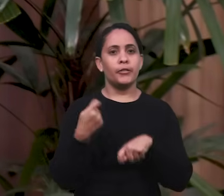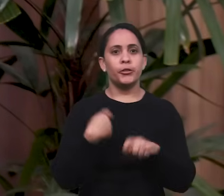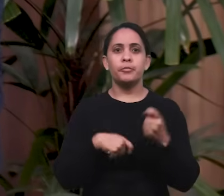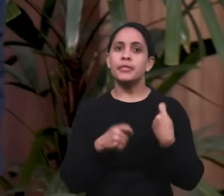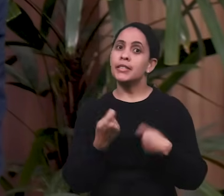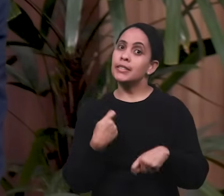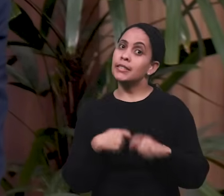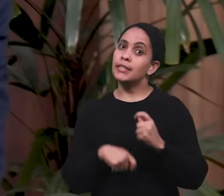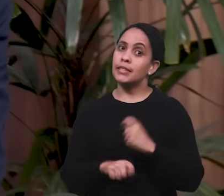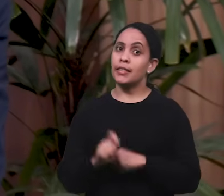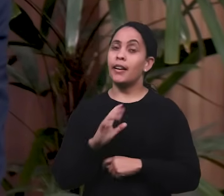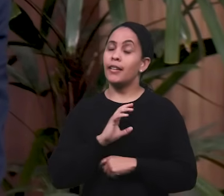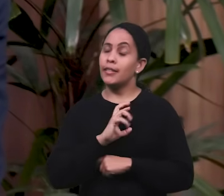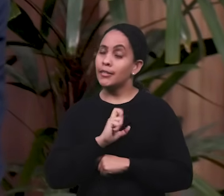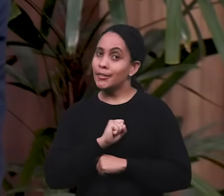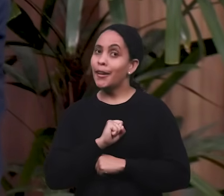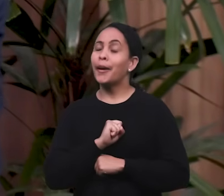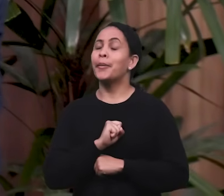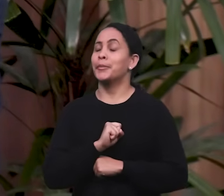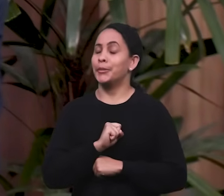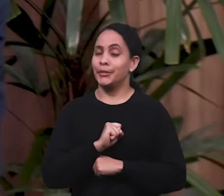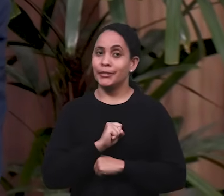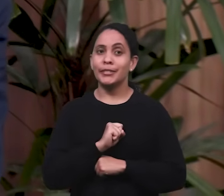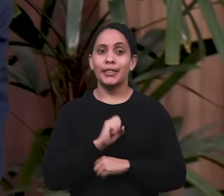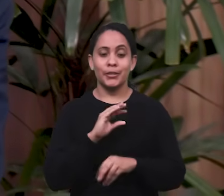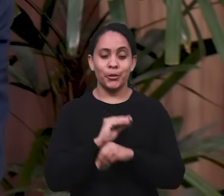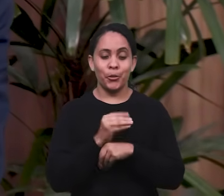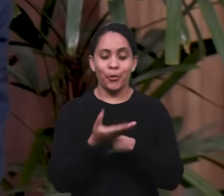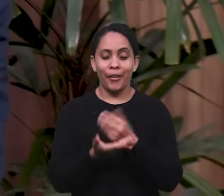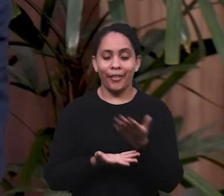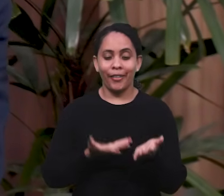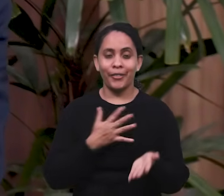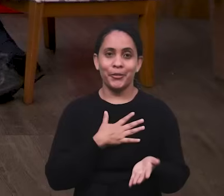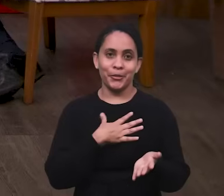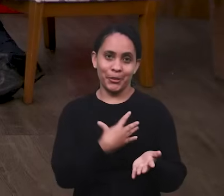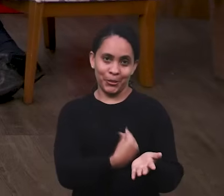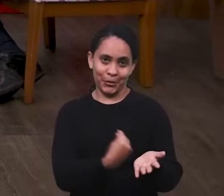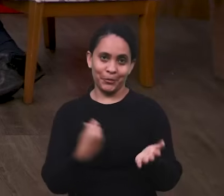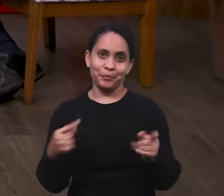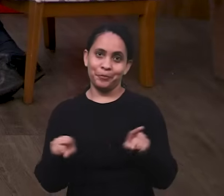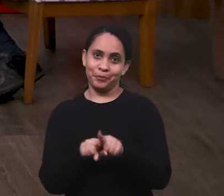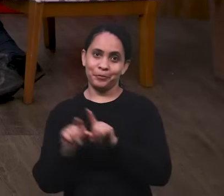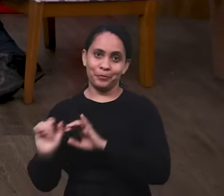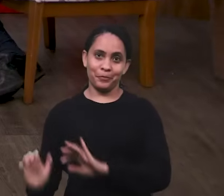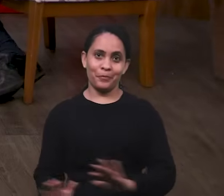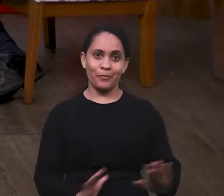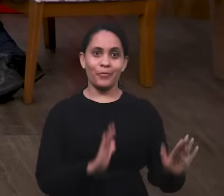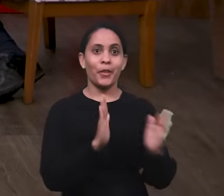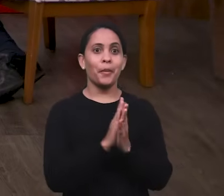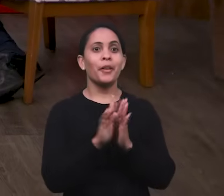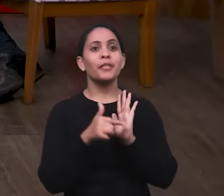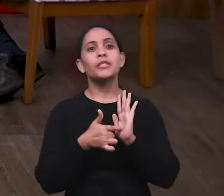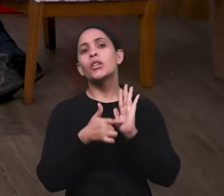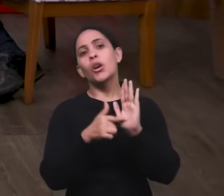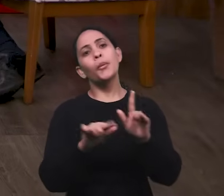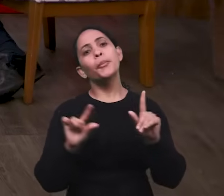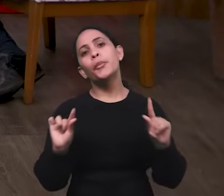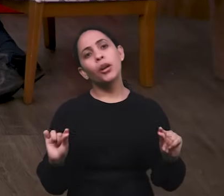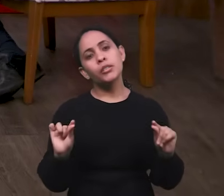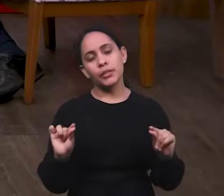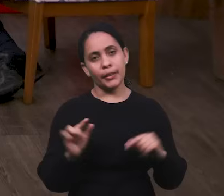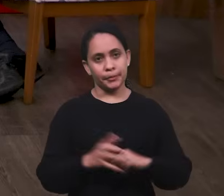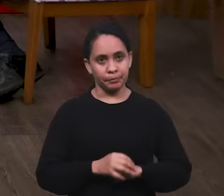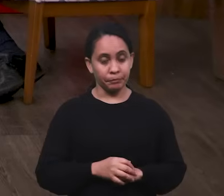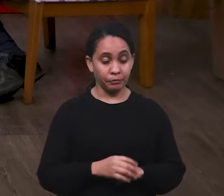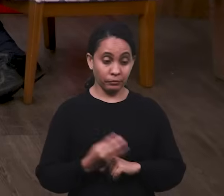administrar esse amor e essa atenção aos filhos. E a palavra, ela é a nossa